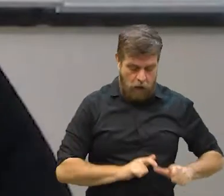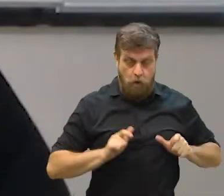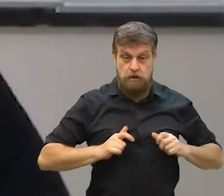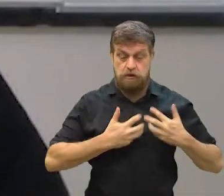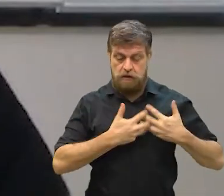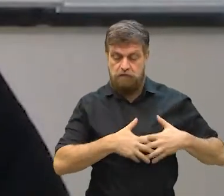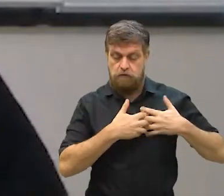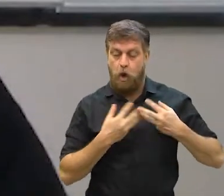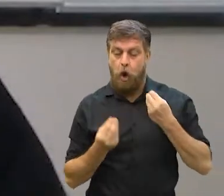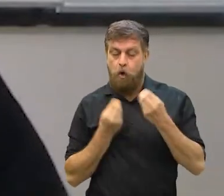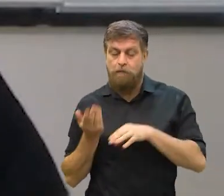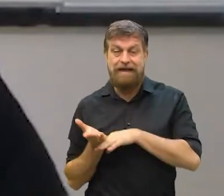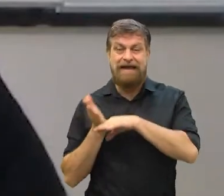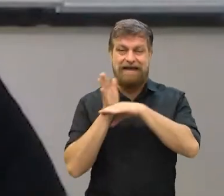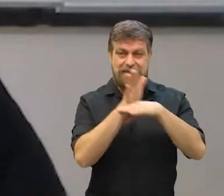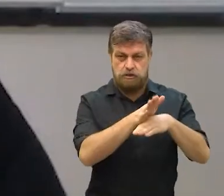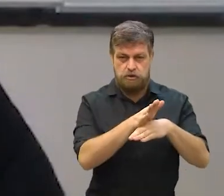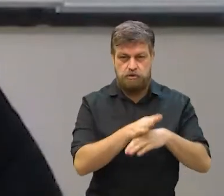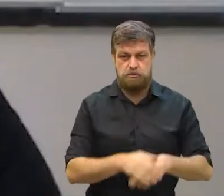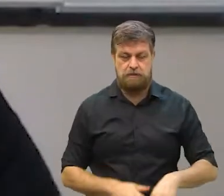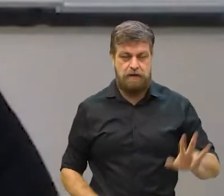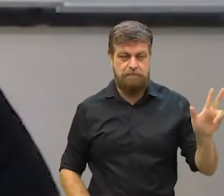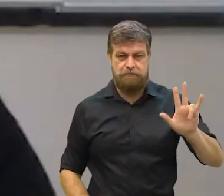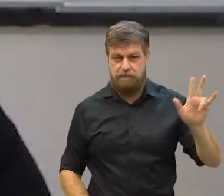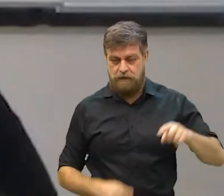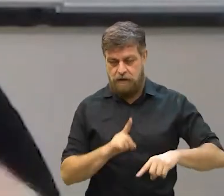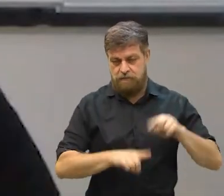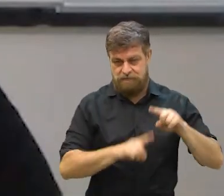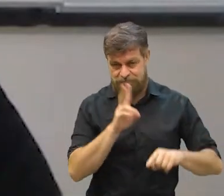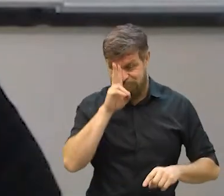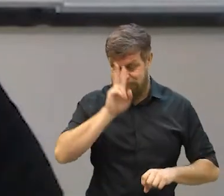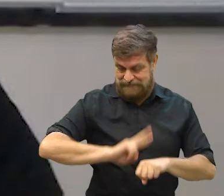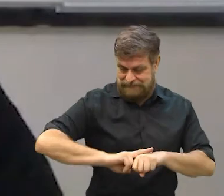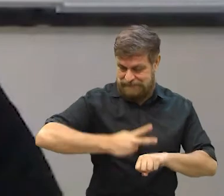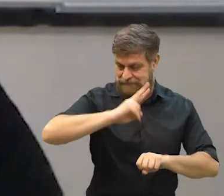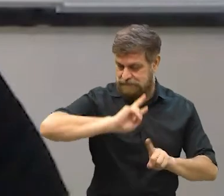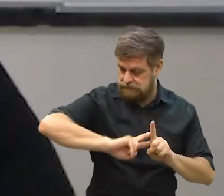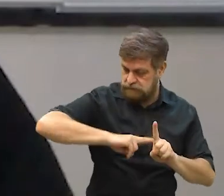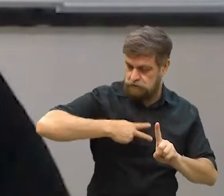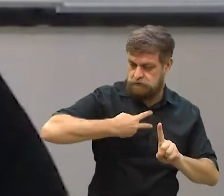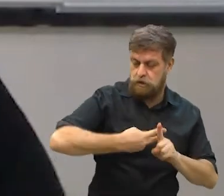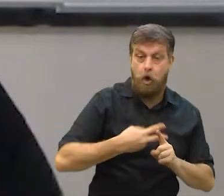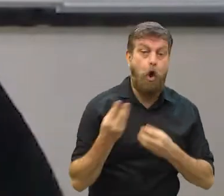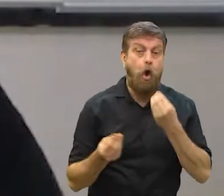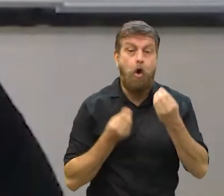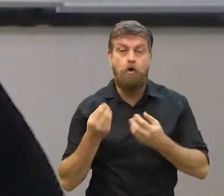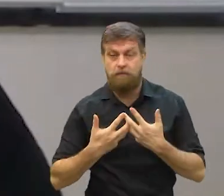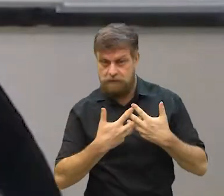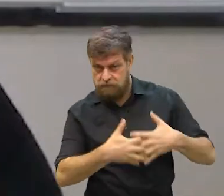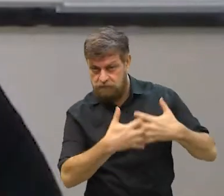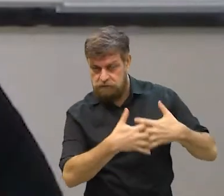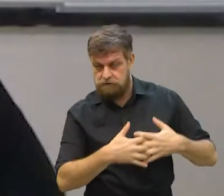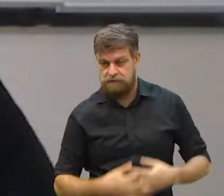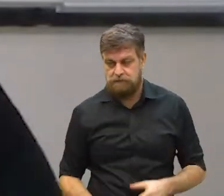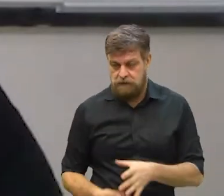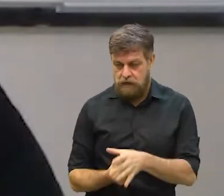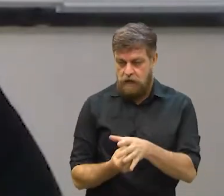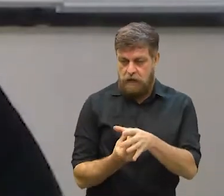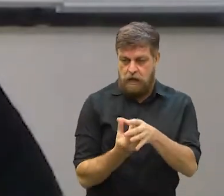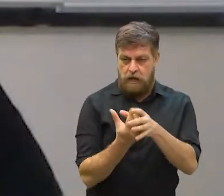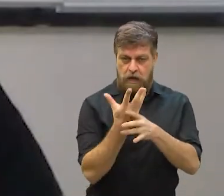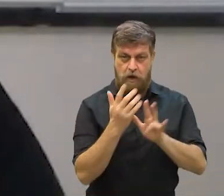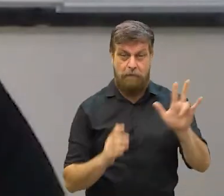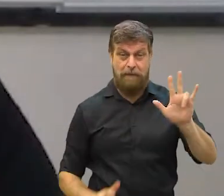atua, como ela ajuda a aumentar a potência do canabinoide, como ela age por si só. Então, nós estamos falando de uma planta que